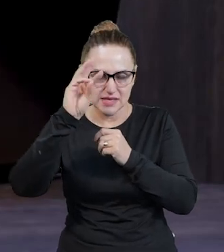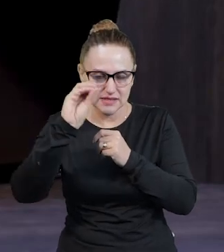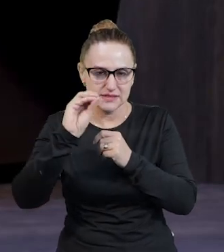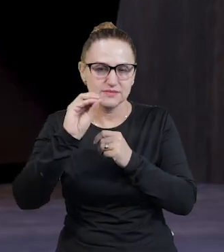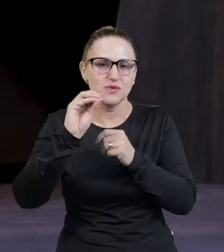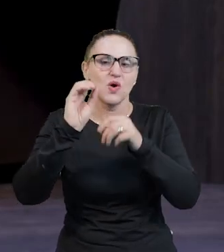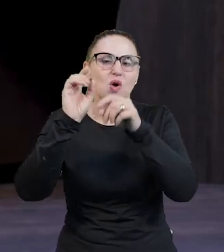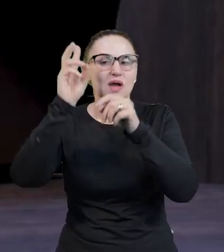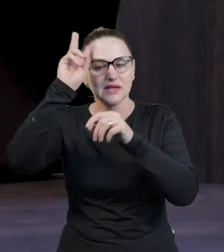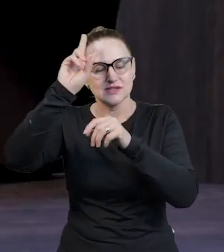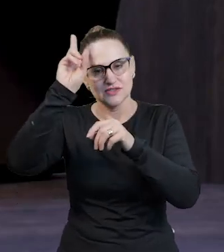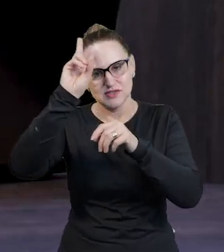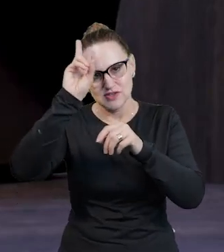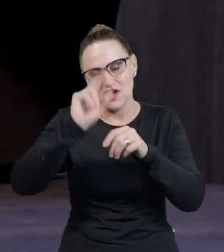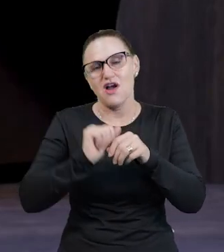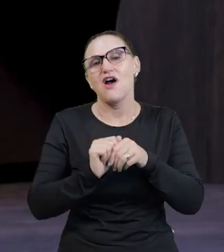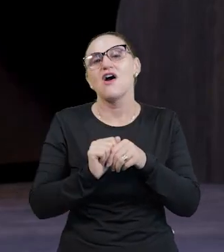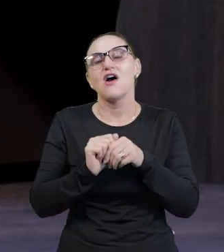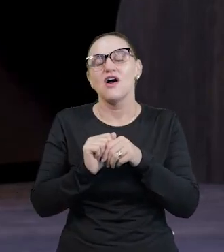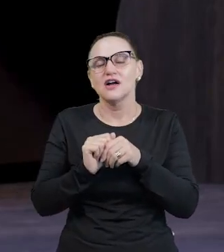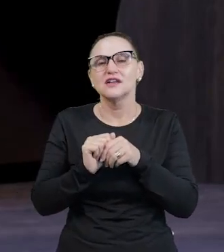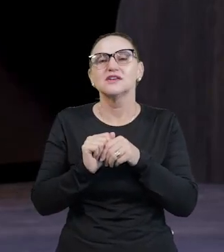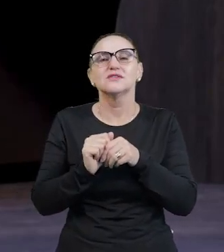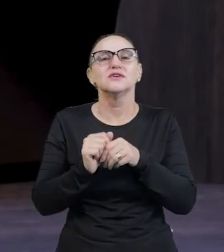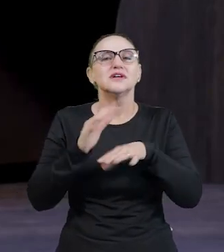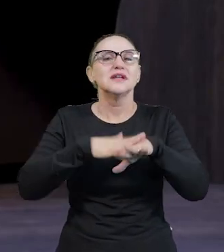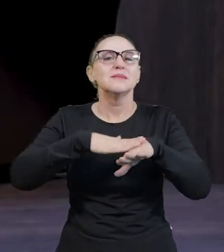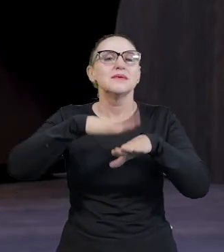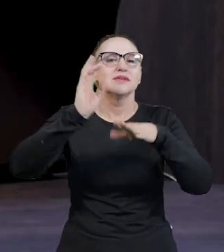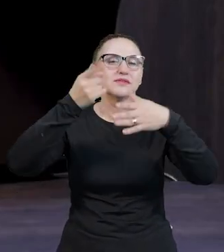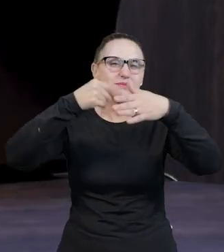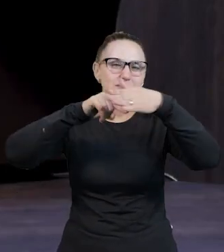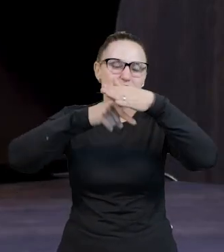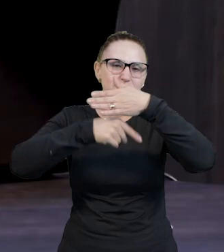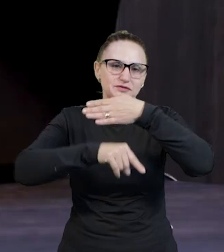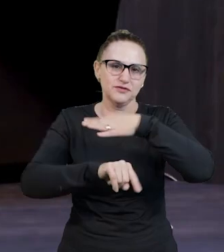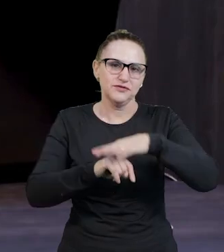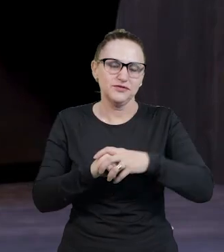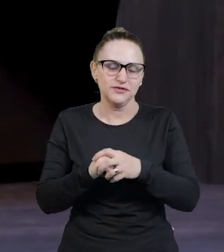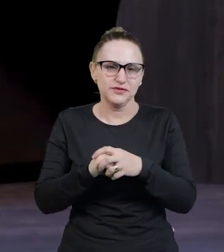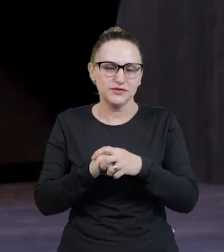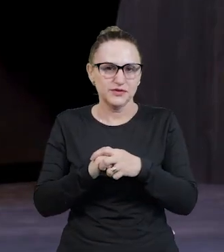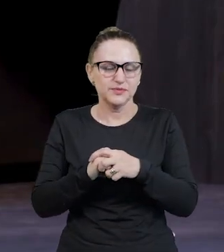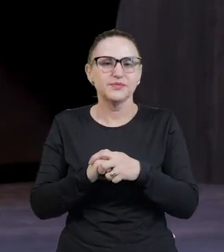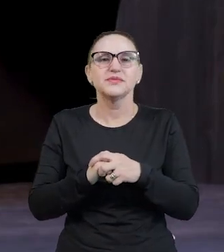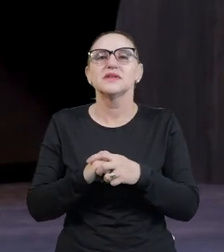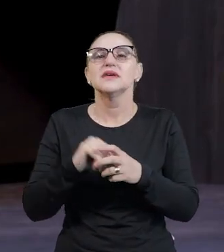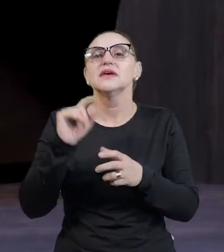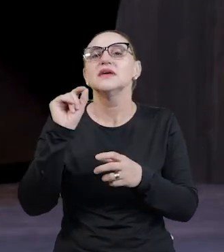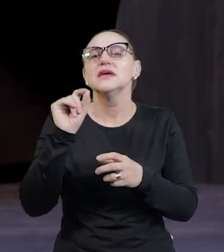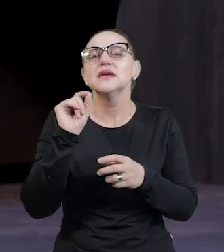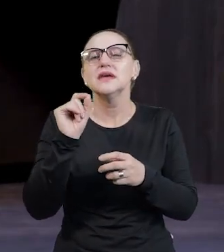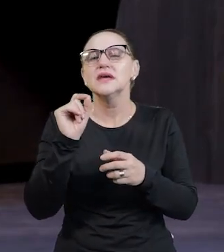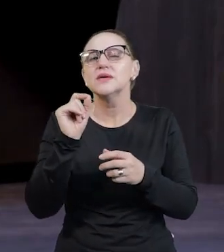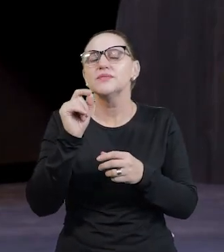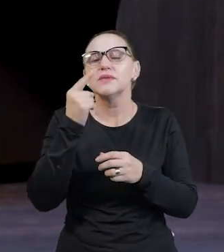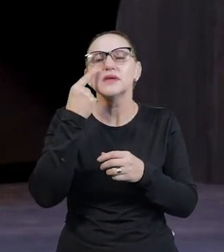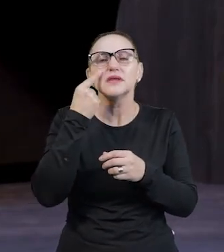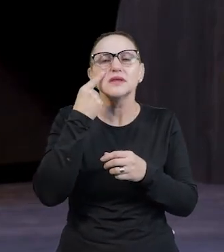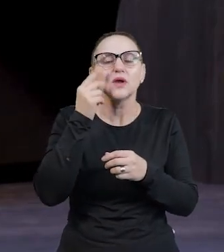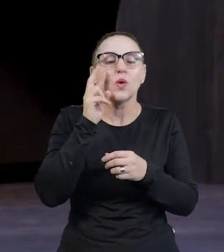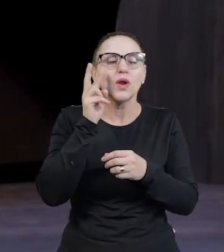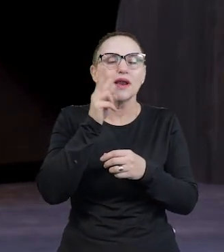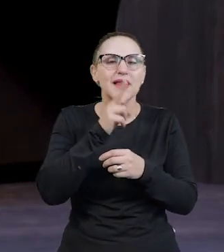reflexão da educação voltada única e exclusivamente para o trabalho e como que muitas vezes dentro desse